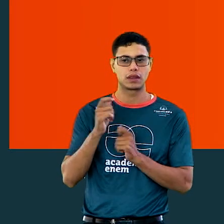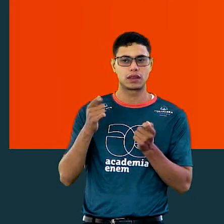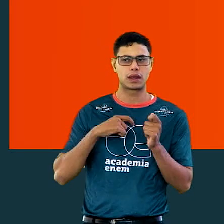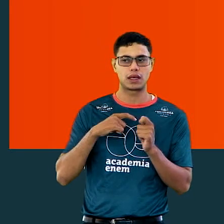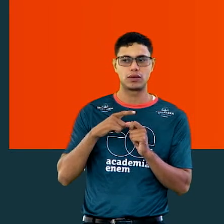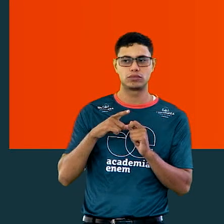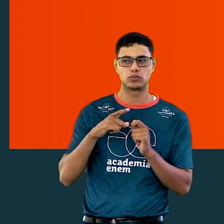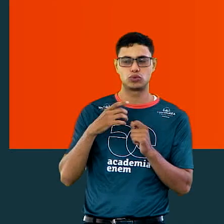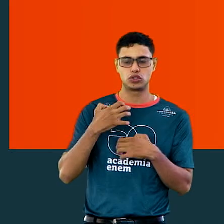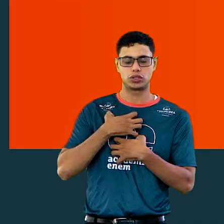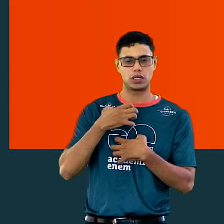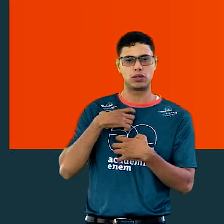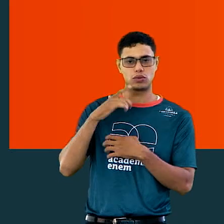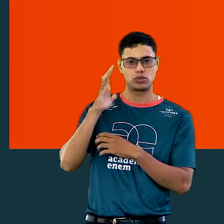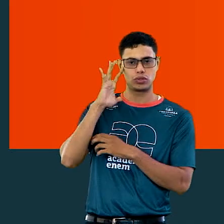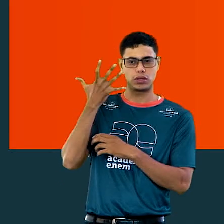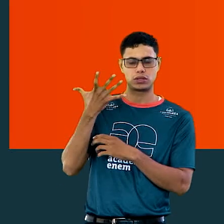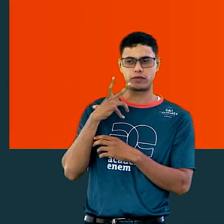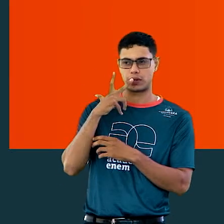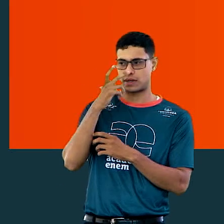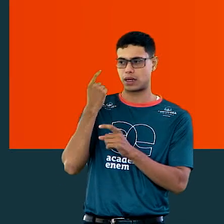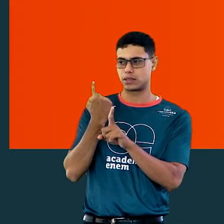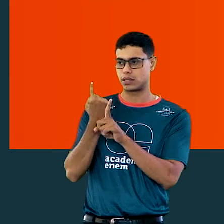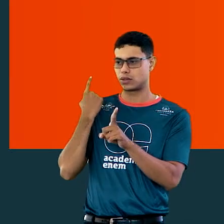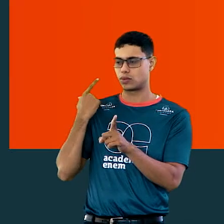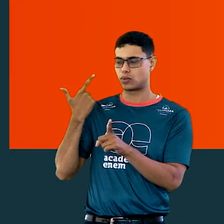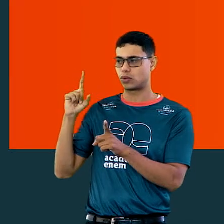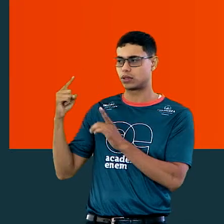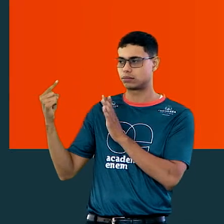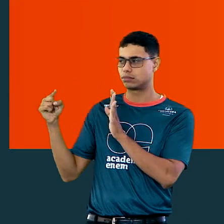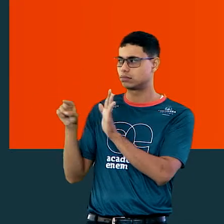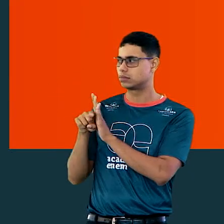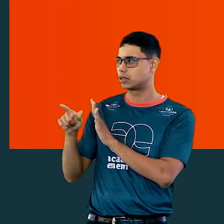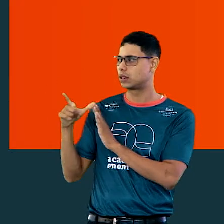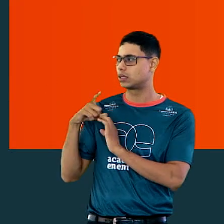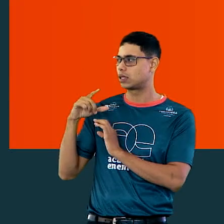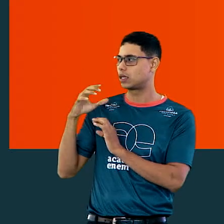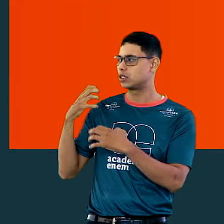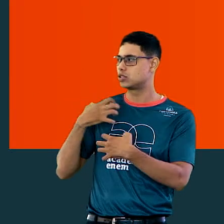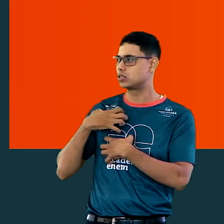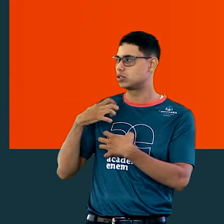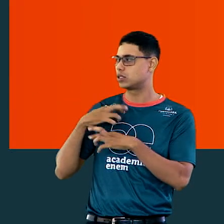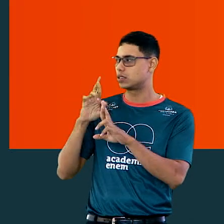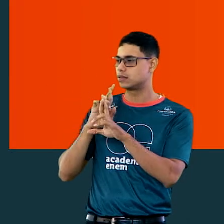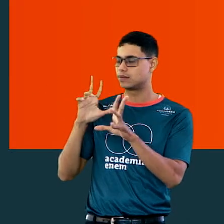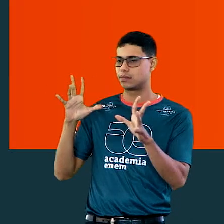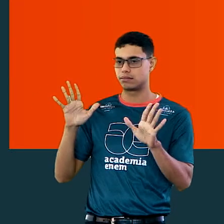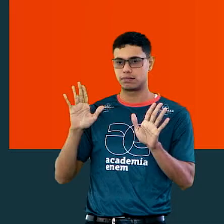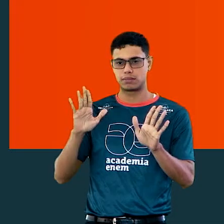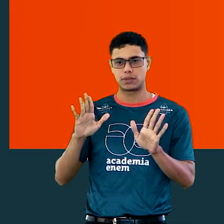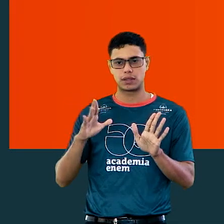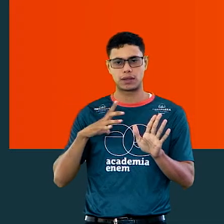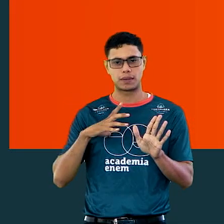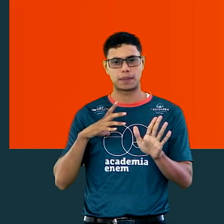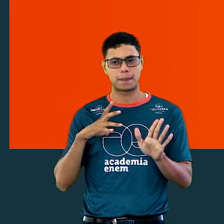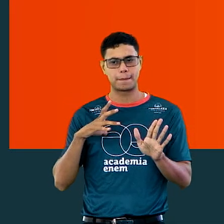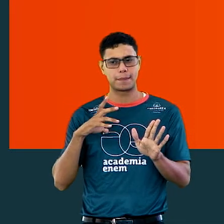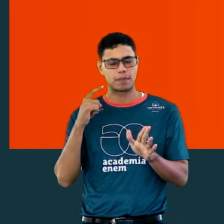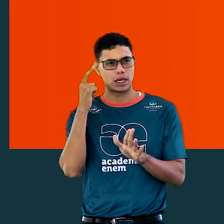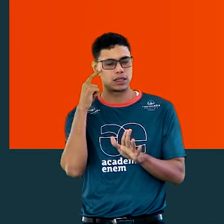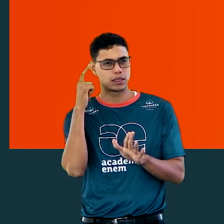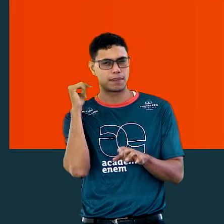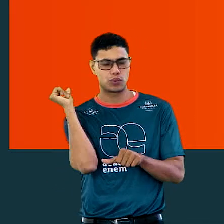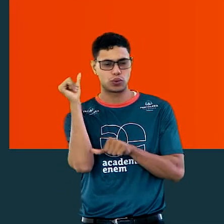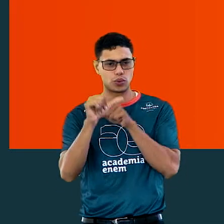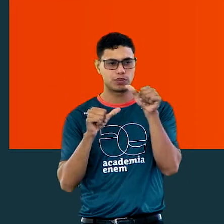anterior? Eu sei que as fórmulas eram diferentes, mas mudou a maneira de pensar?